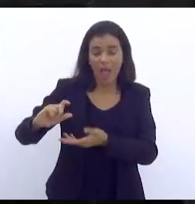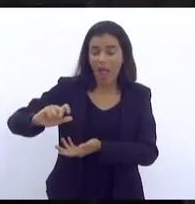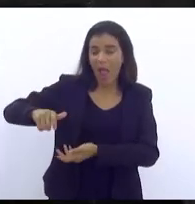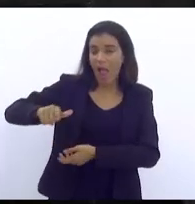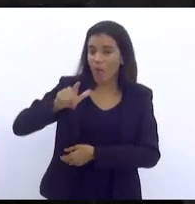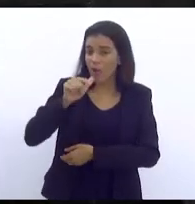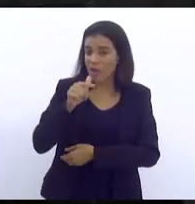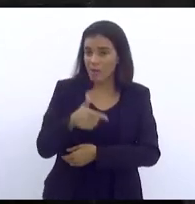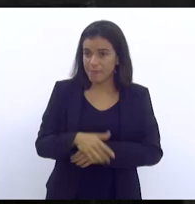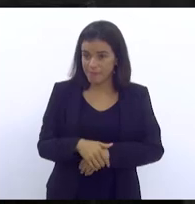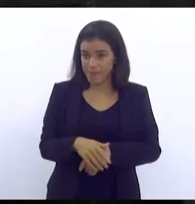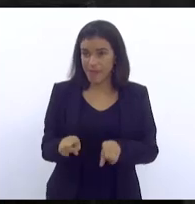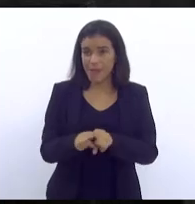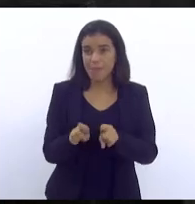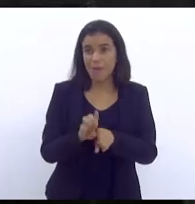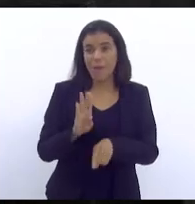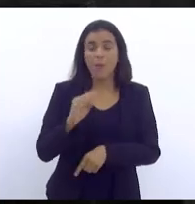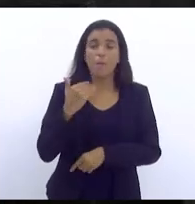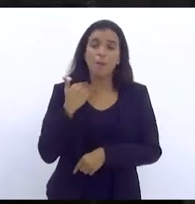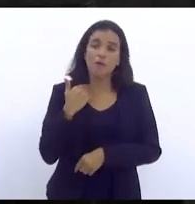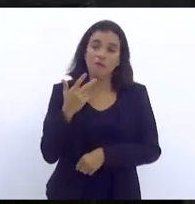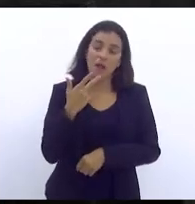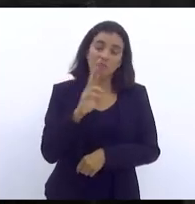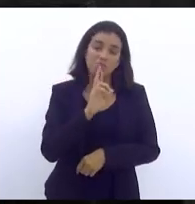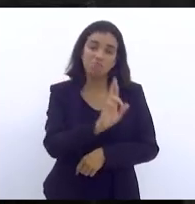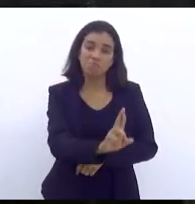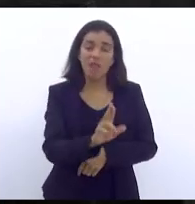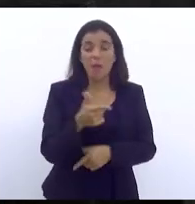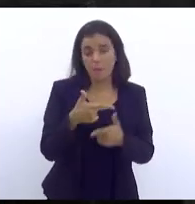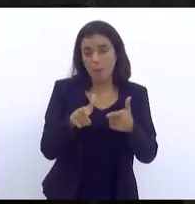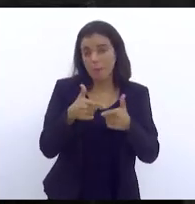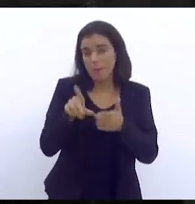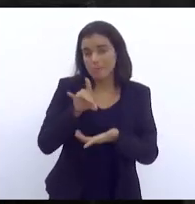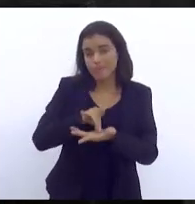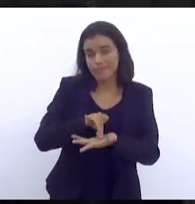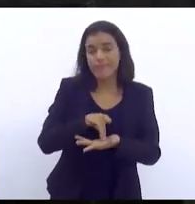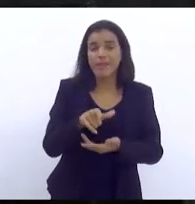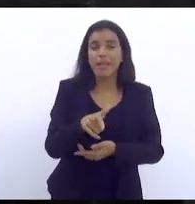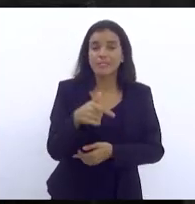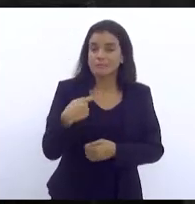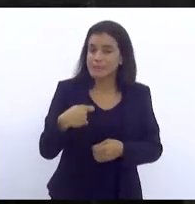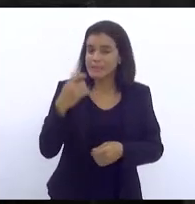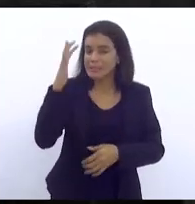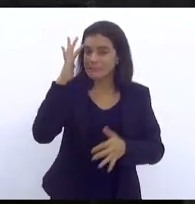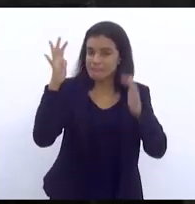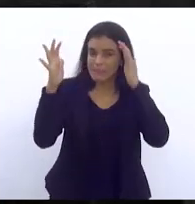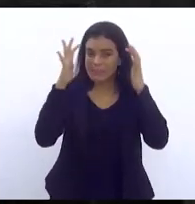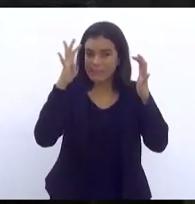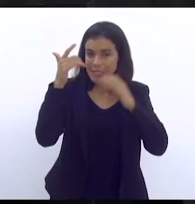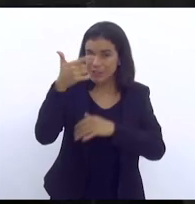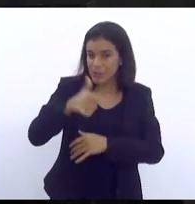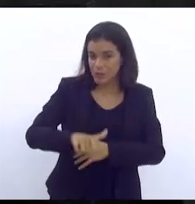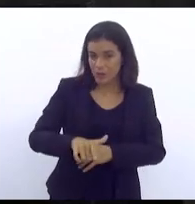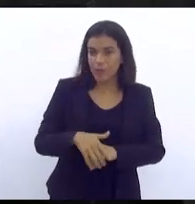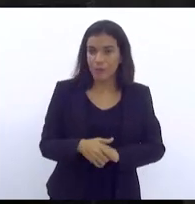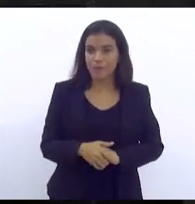tá no contrato ou BNDS dizer bom isso realmente é um problema a gente tem que repensar o nosso modelo então eu acredito as